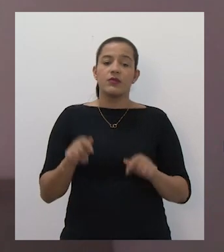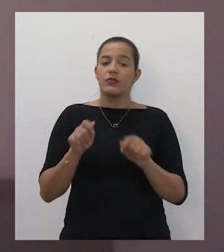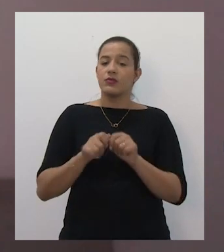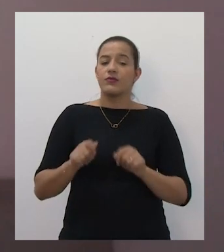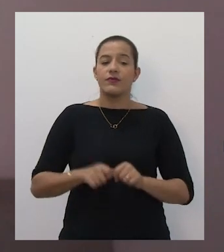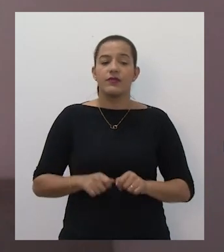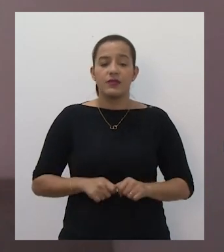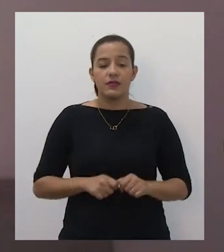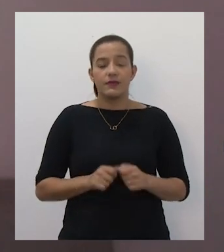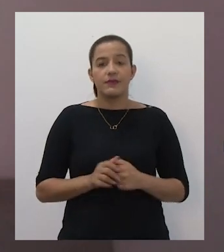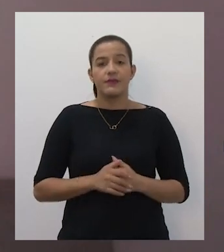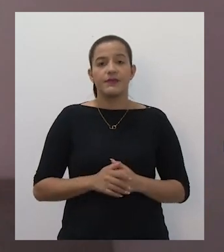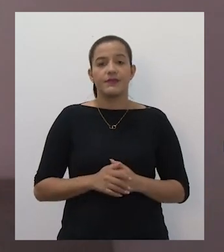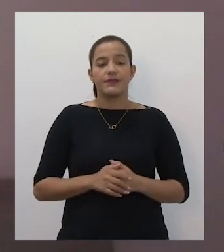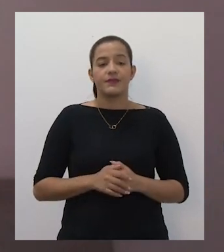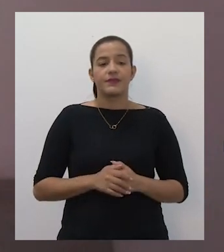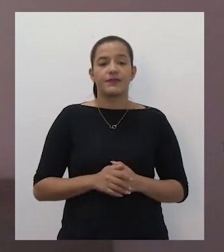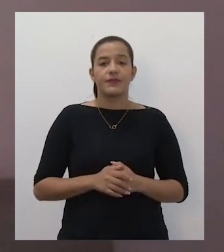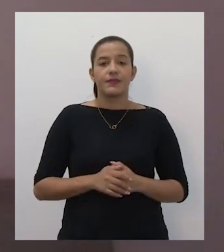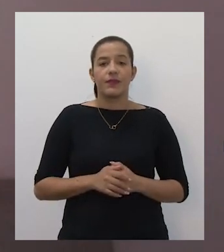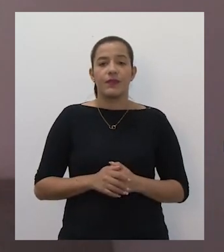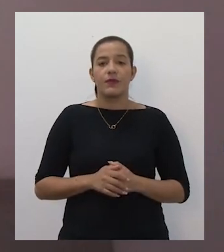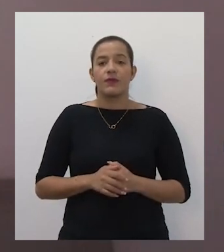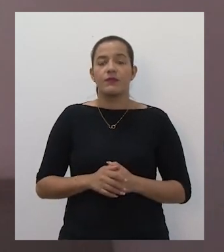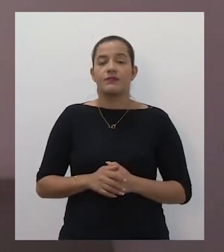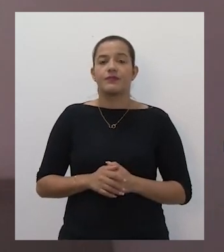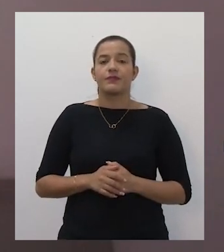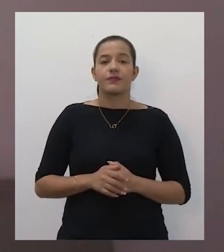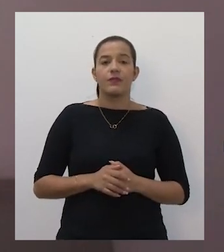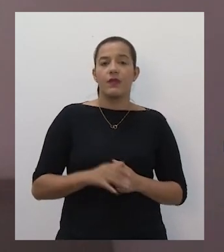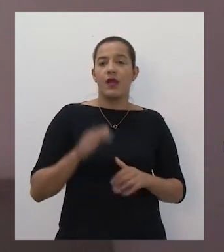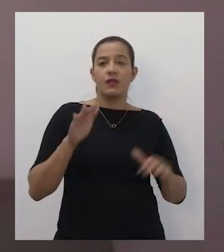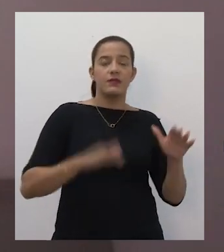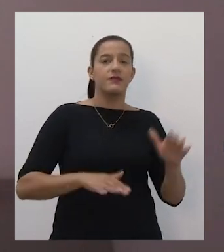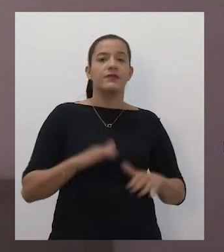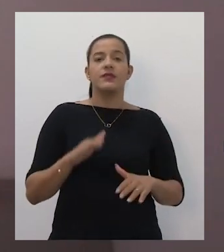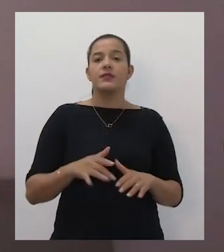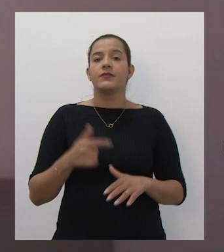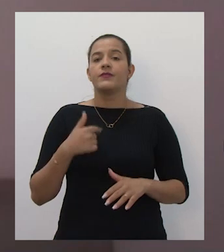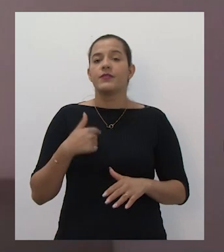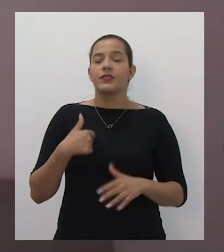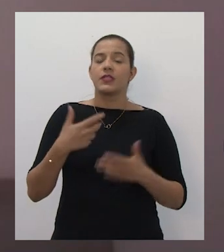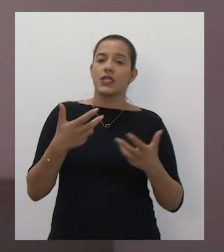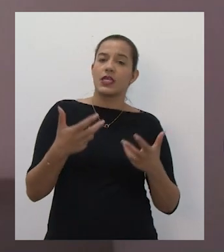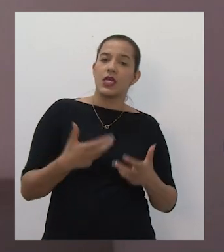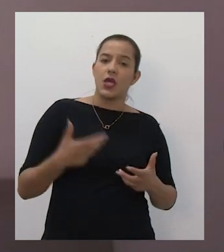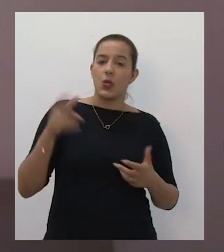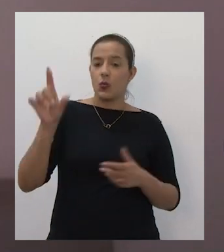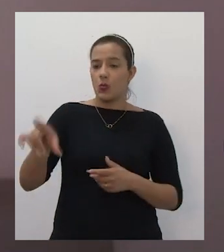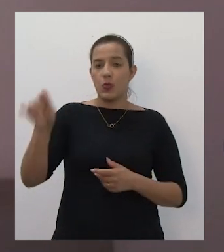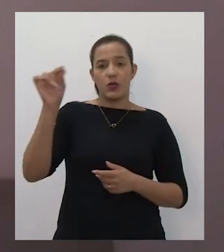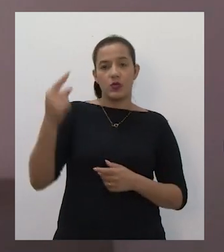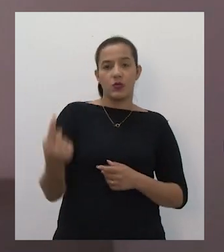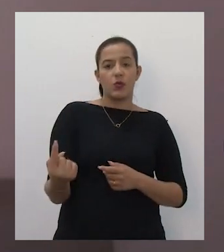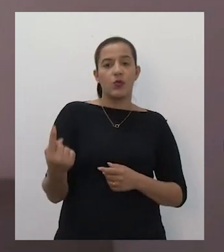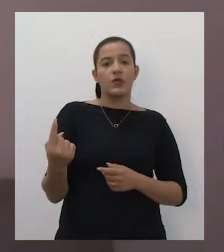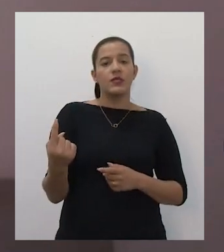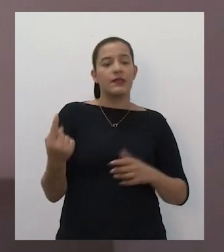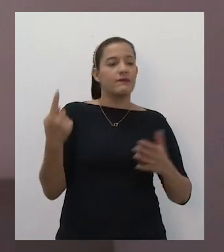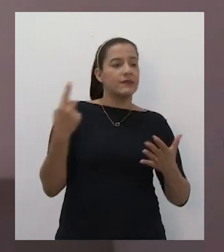formas para chegar à solução daquilo que eu buscava. Eu posso